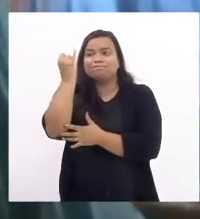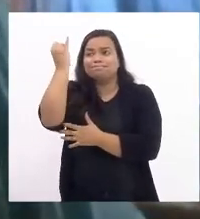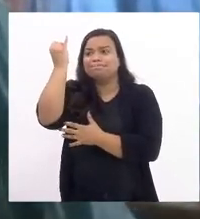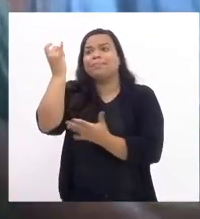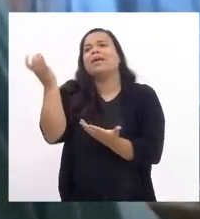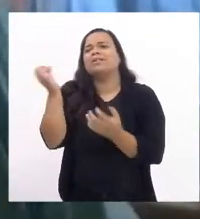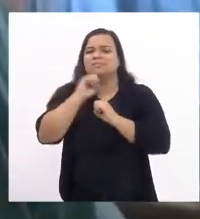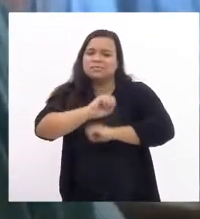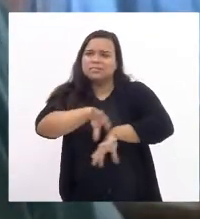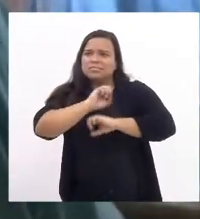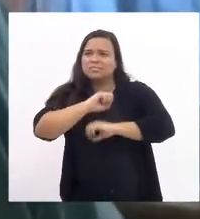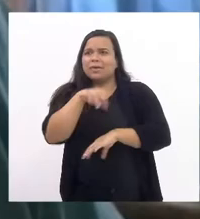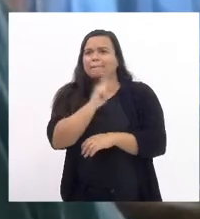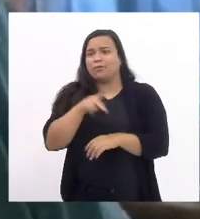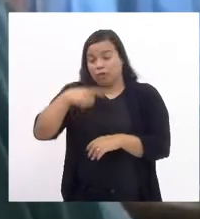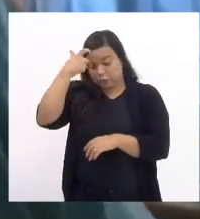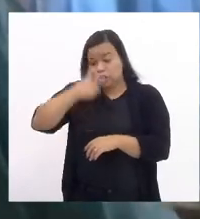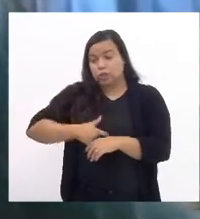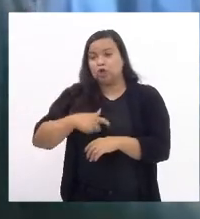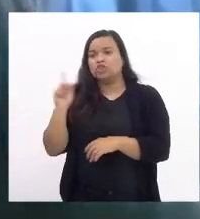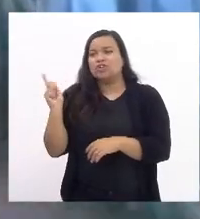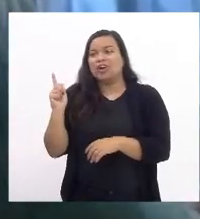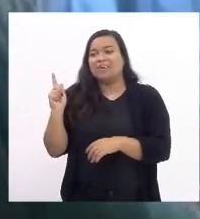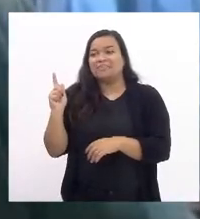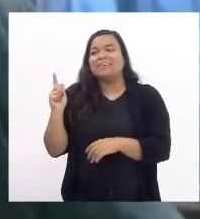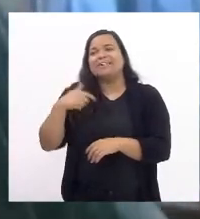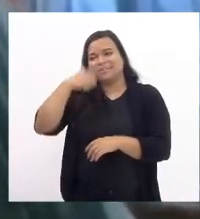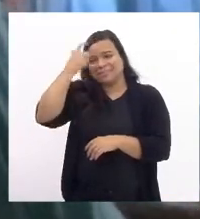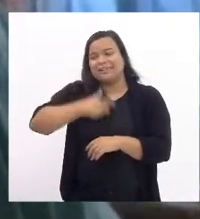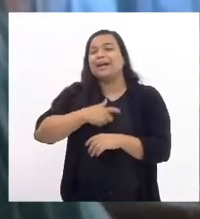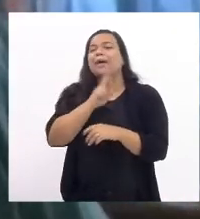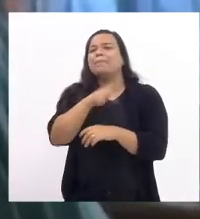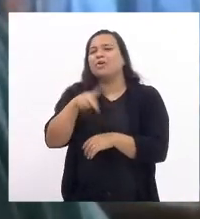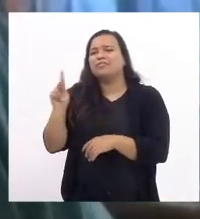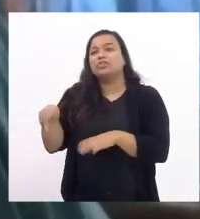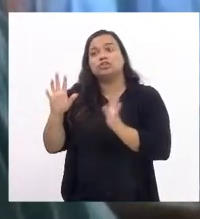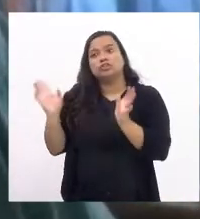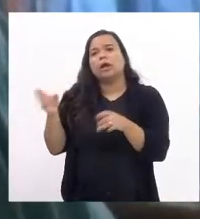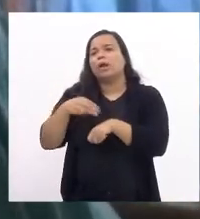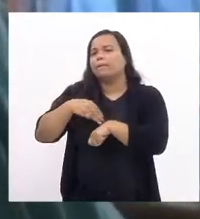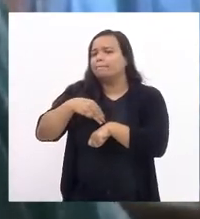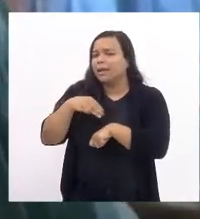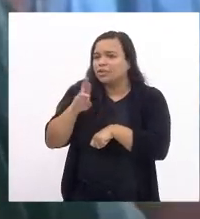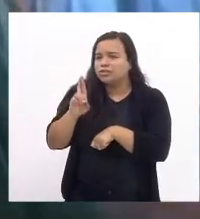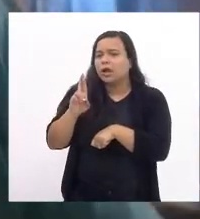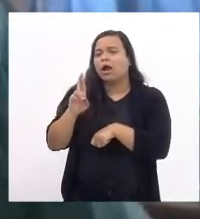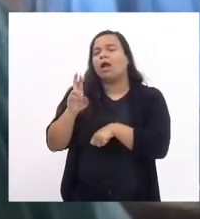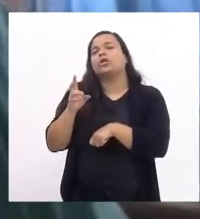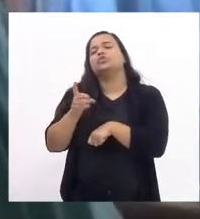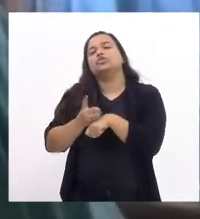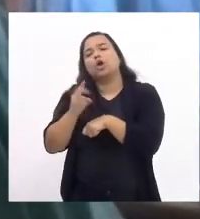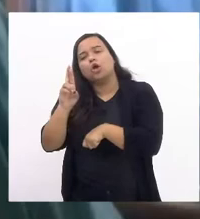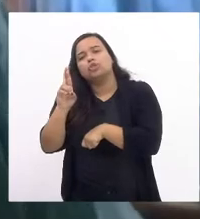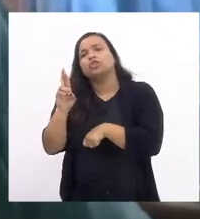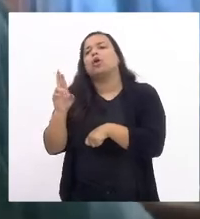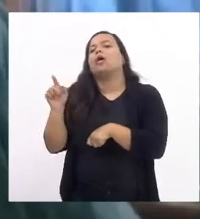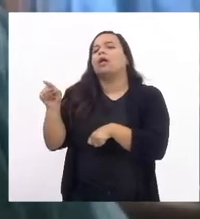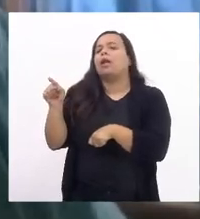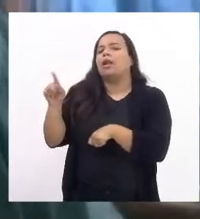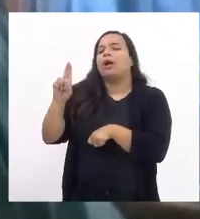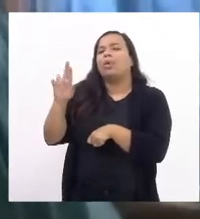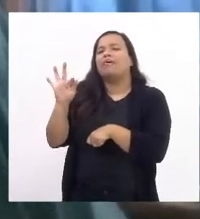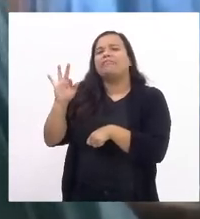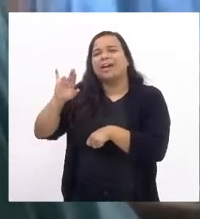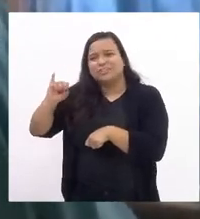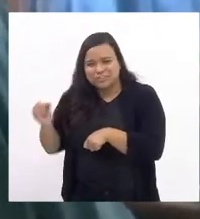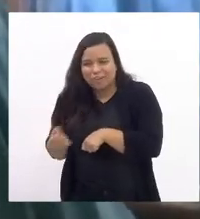professor. Sou professor de Geografia, orientei tese, mestrado e doutorado na UFRJ. Sei o que é um currículo para estruturar um